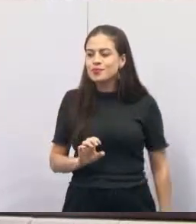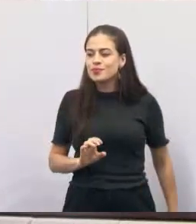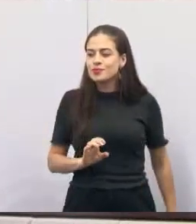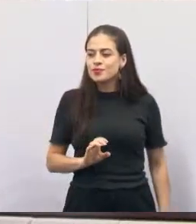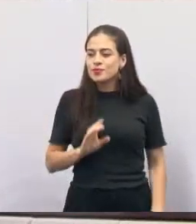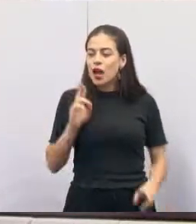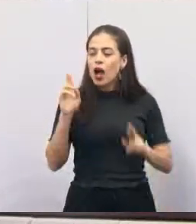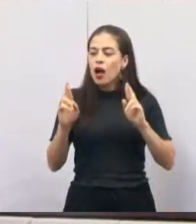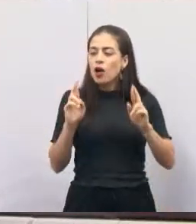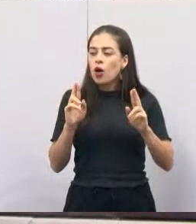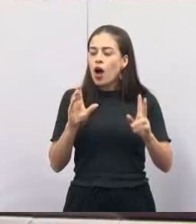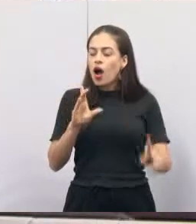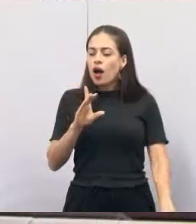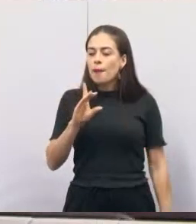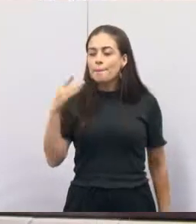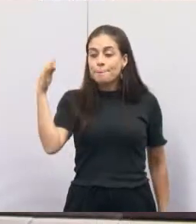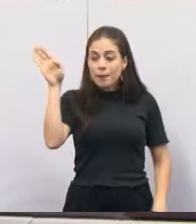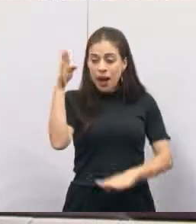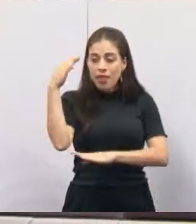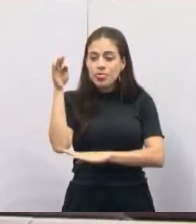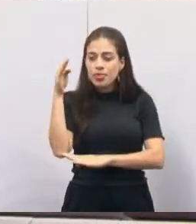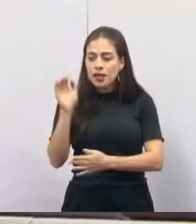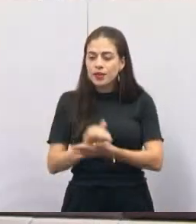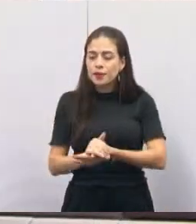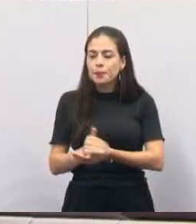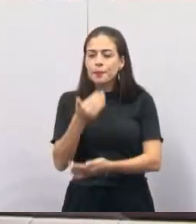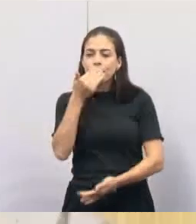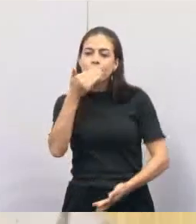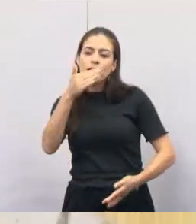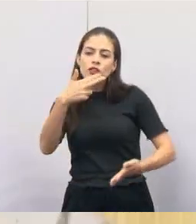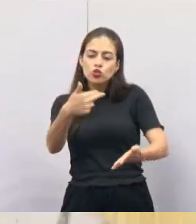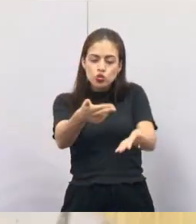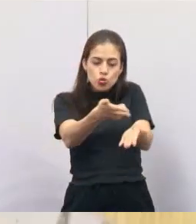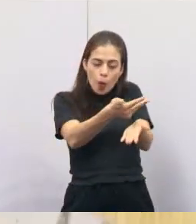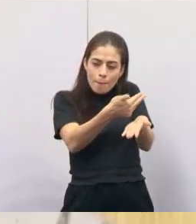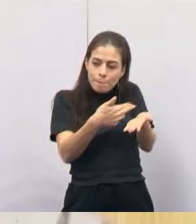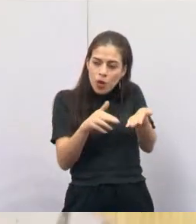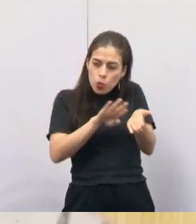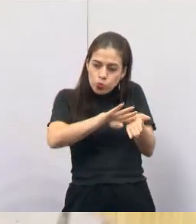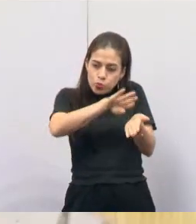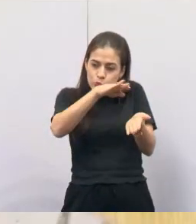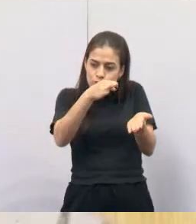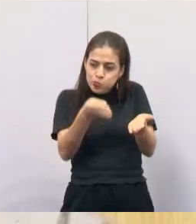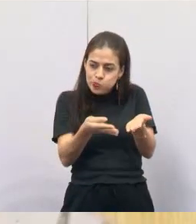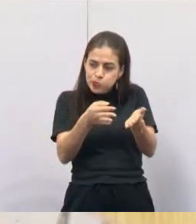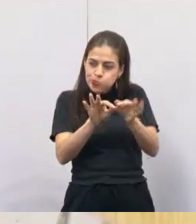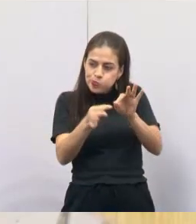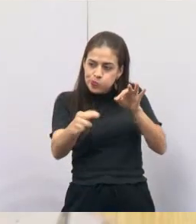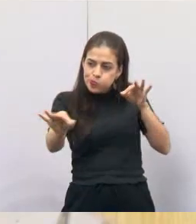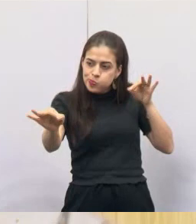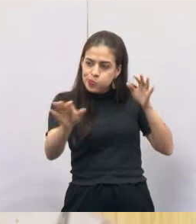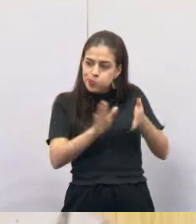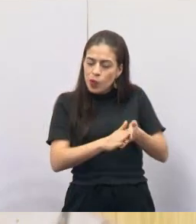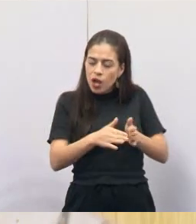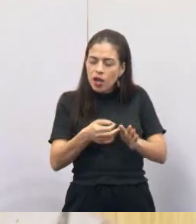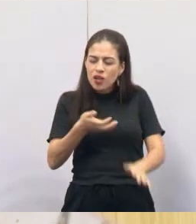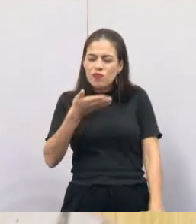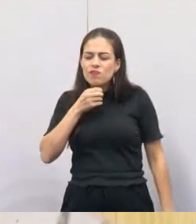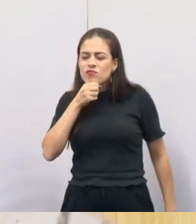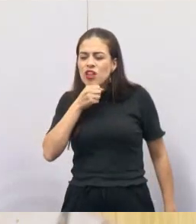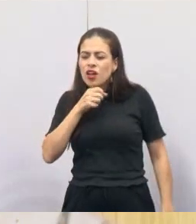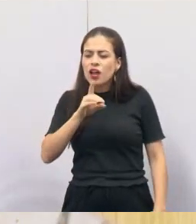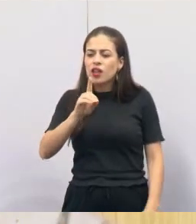concessionária Rota das Bandeiras, solicitando pintura das lombadas na extensão da antiga rodovia Dom Pedro I,